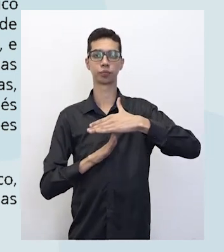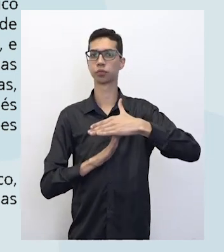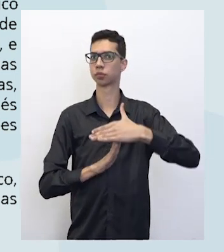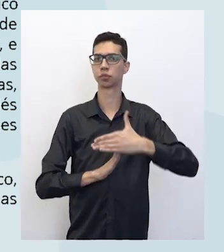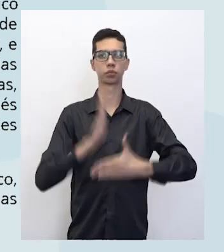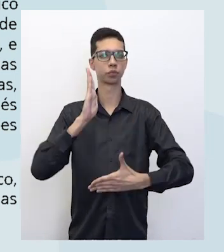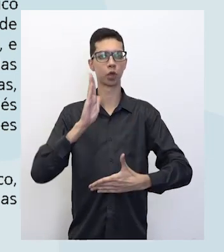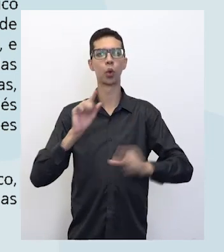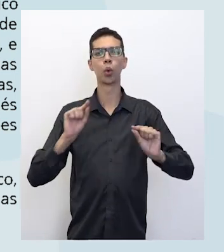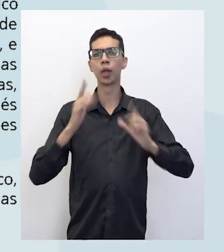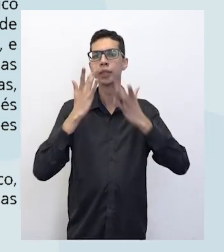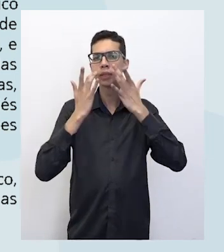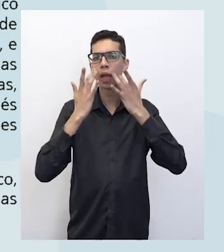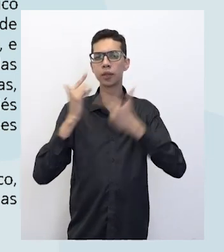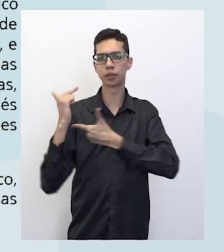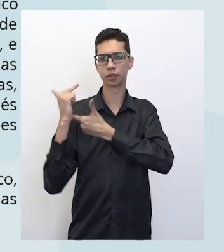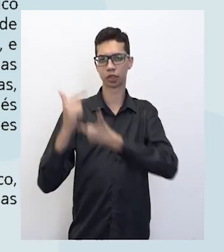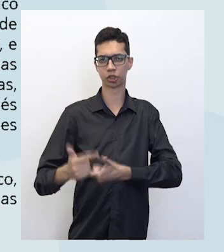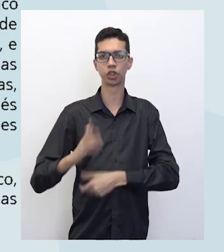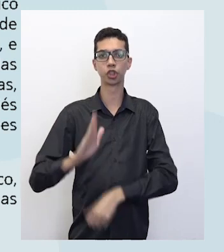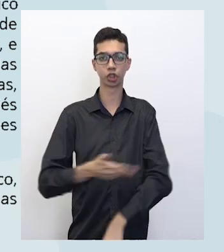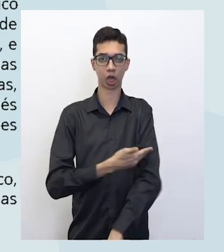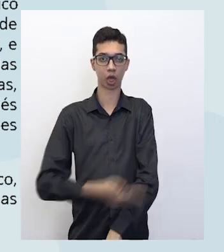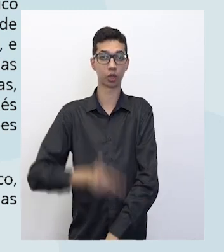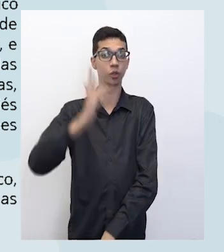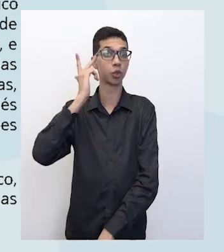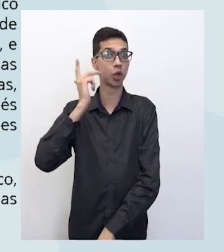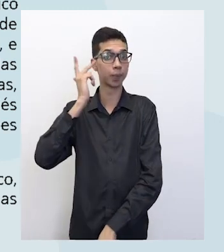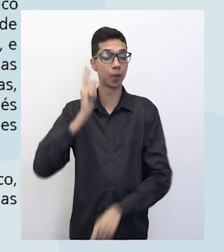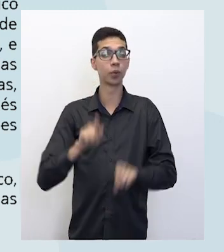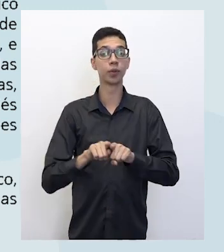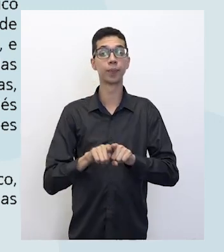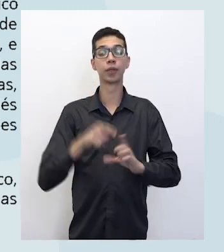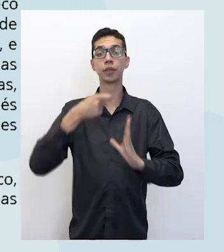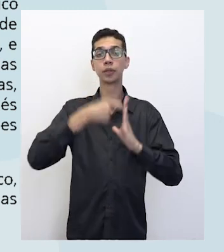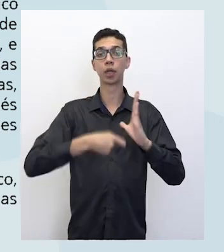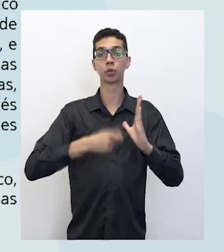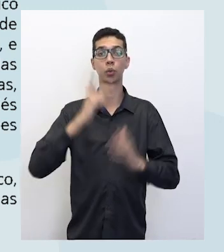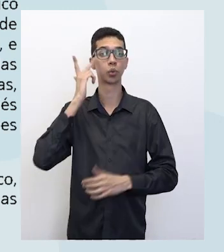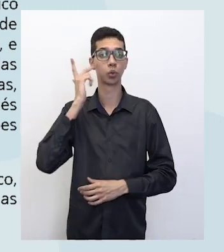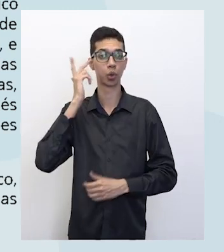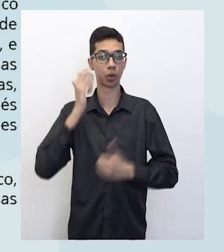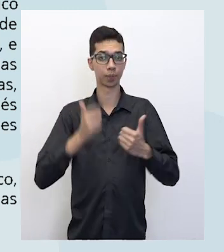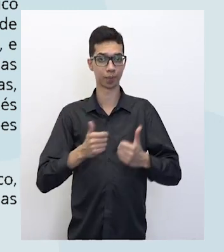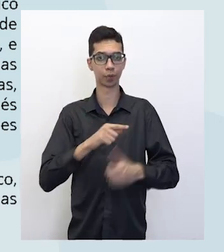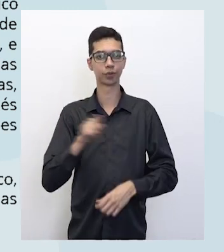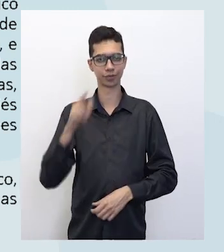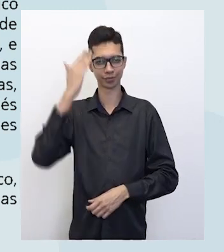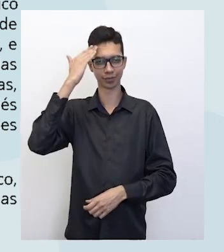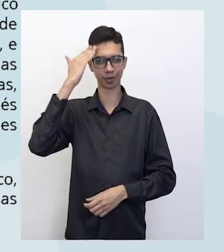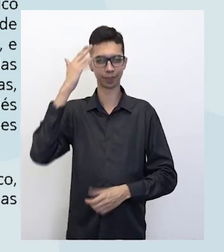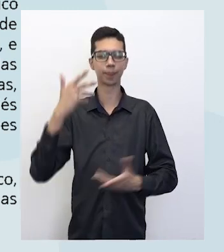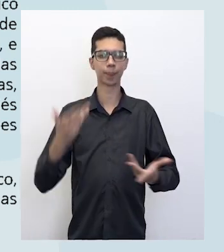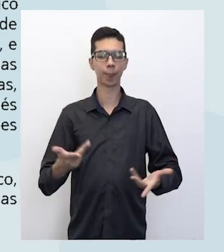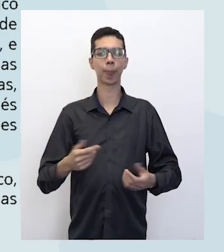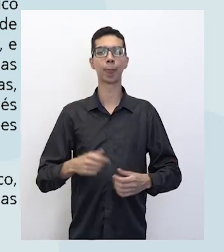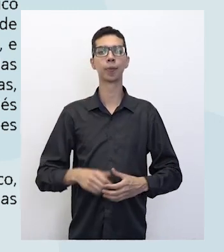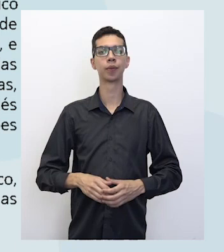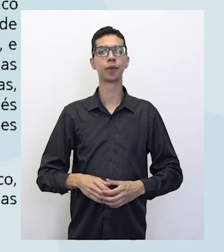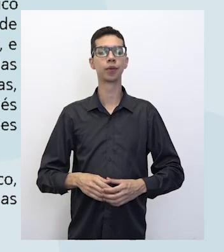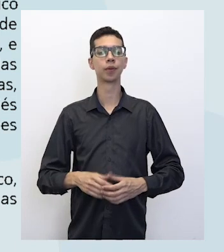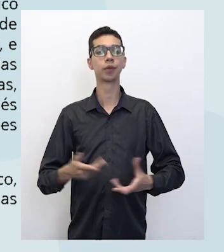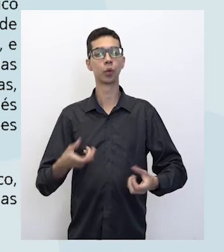que era o teatro tradicional, convencional, o texto convencional, tá? E, então,